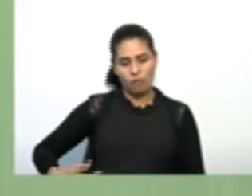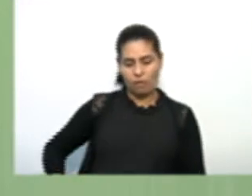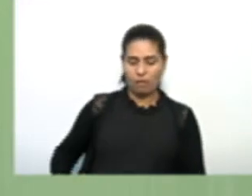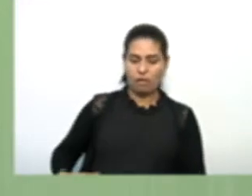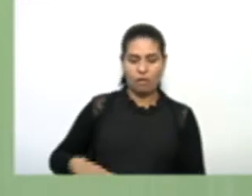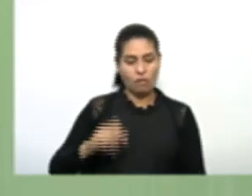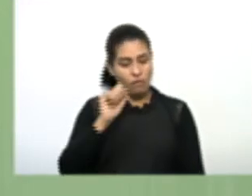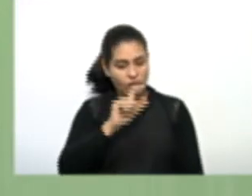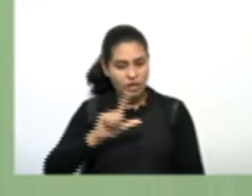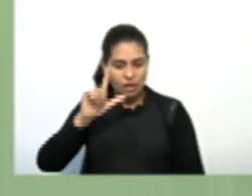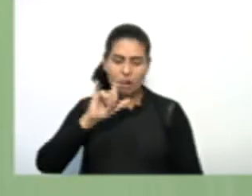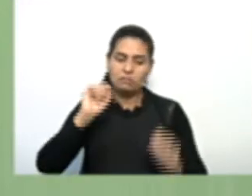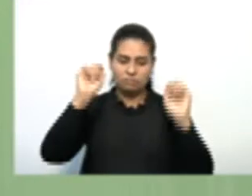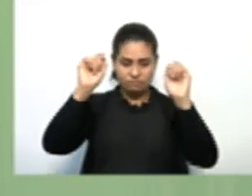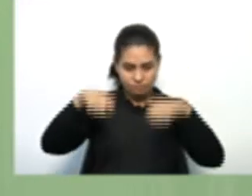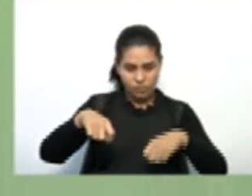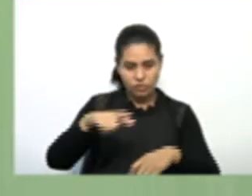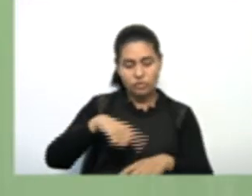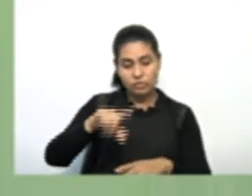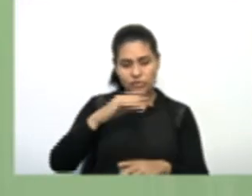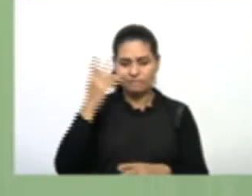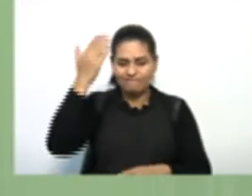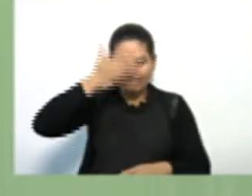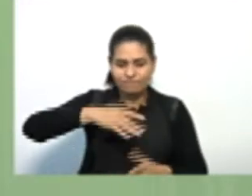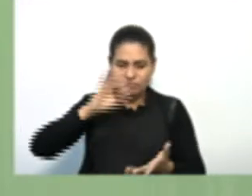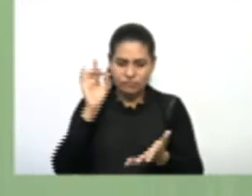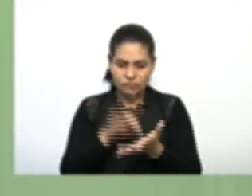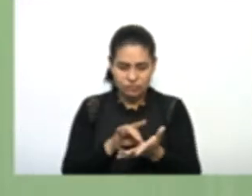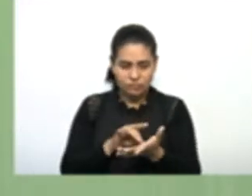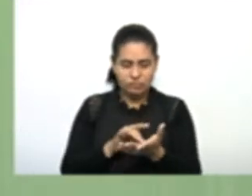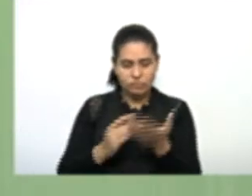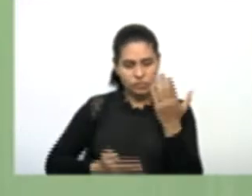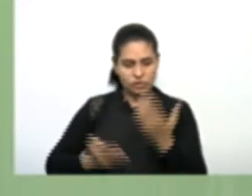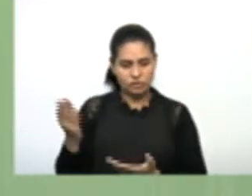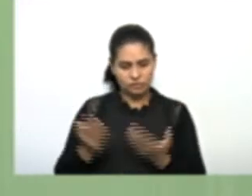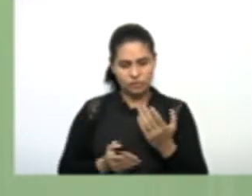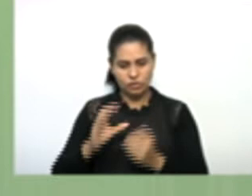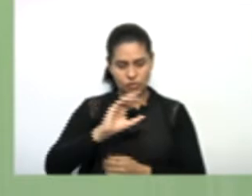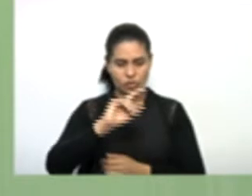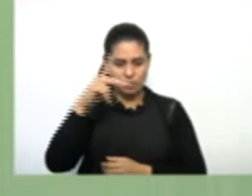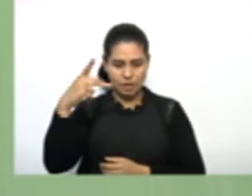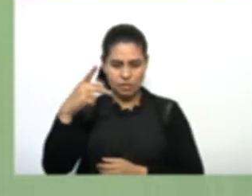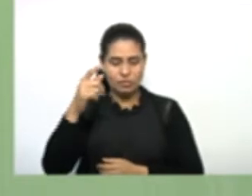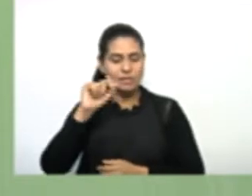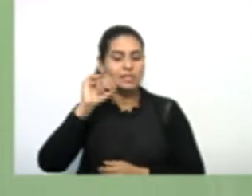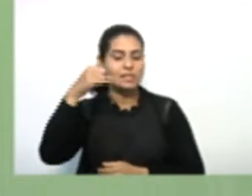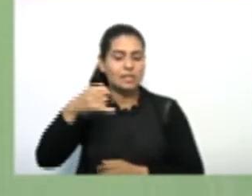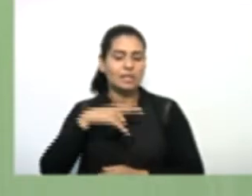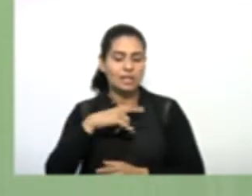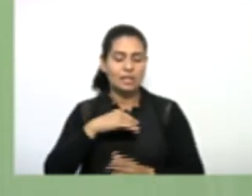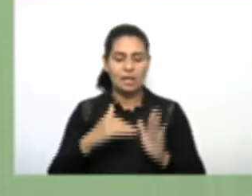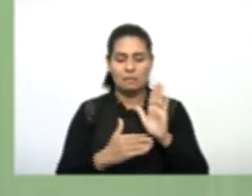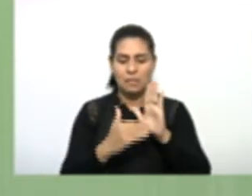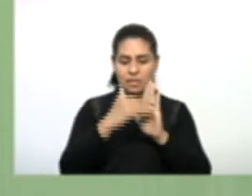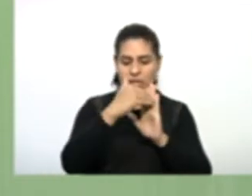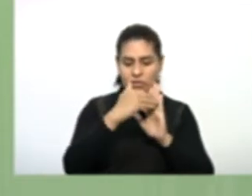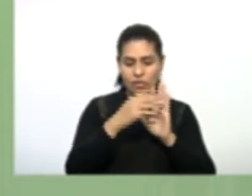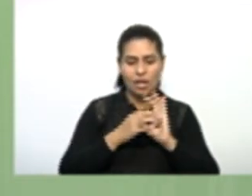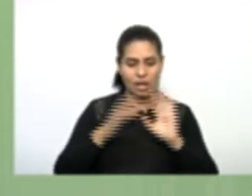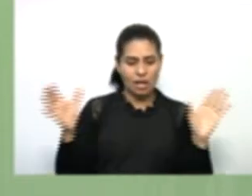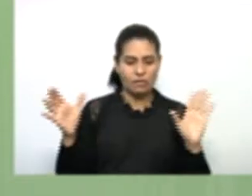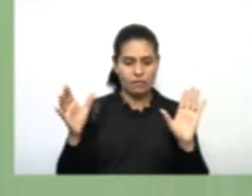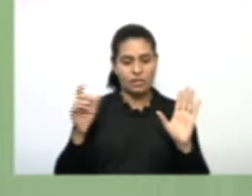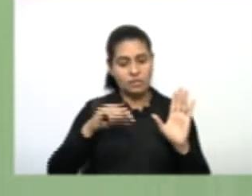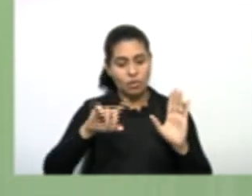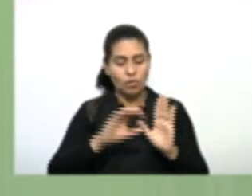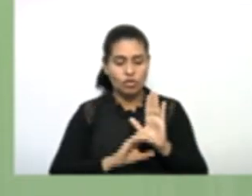porque somente pode ser considerado autêntico essa prestação de serviço com a cooperativa quando ela é baseada nos princípios de adesão livre,